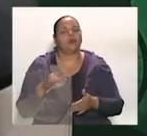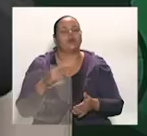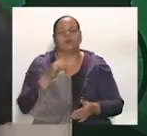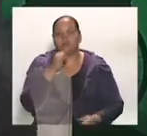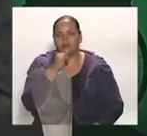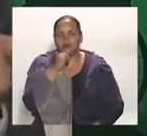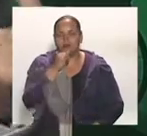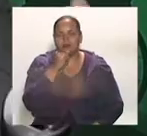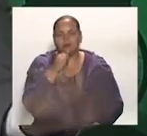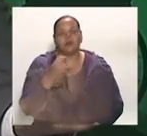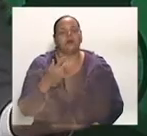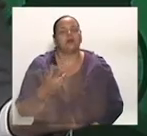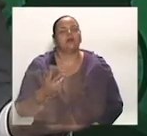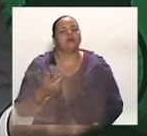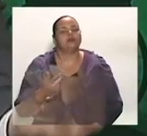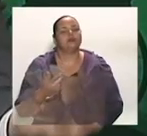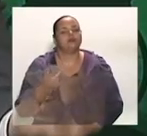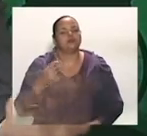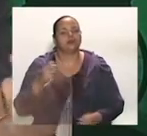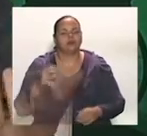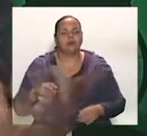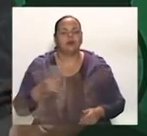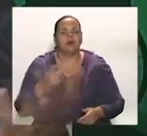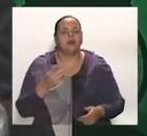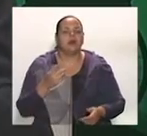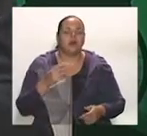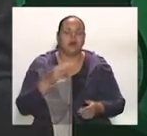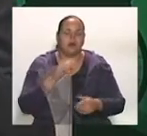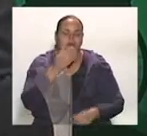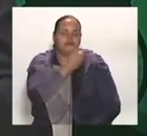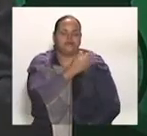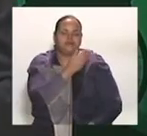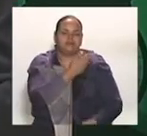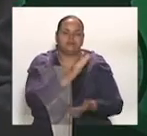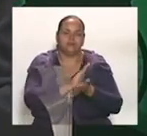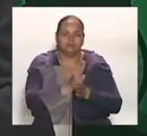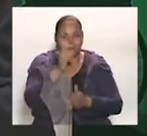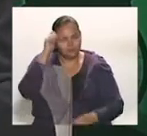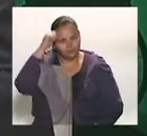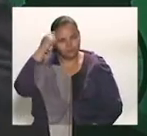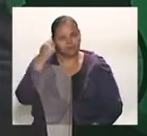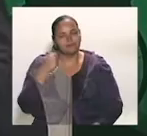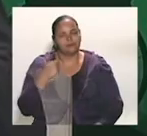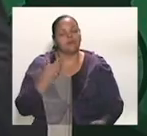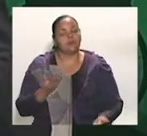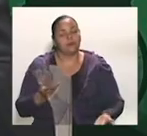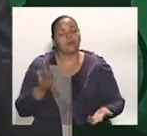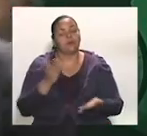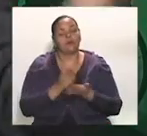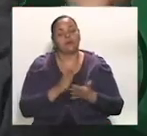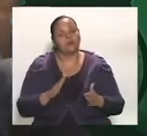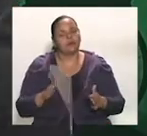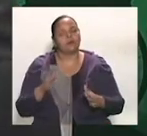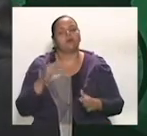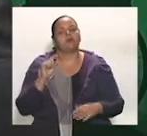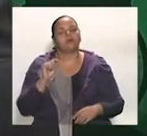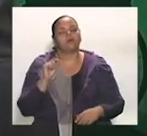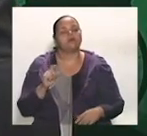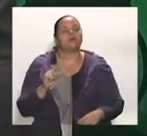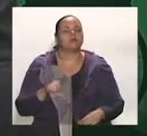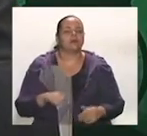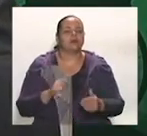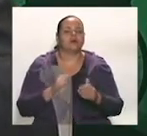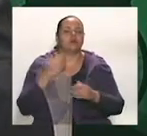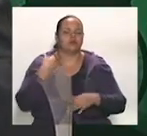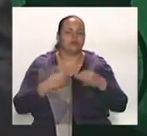você coloca isso num tribunal único de doping, daqui a pouco você vai ter um tribunal único só para faltas de carrinho por trás, um